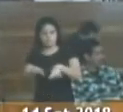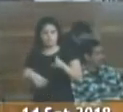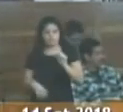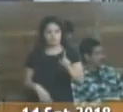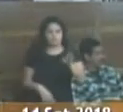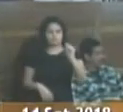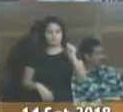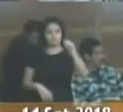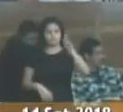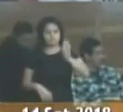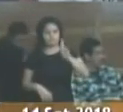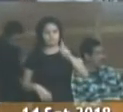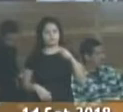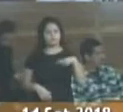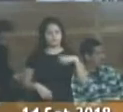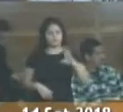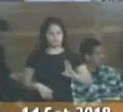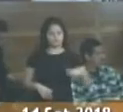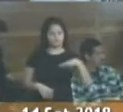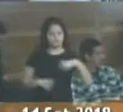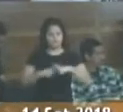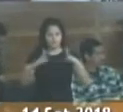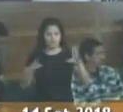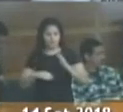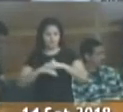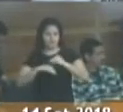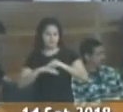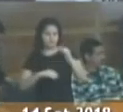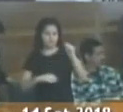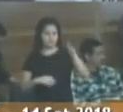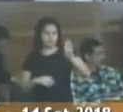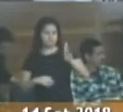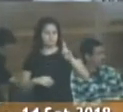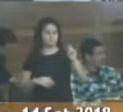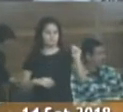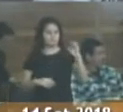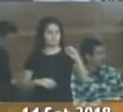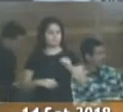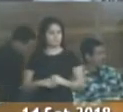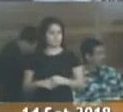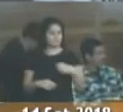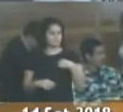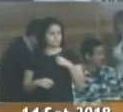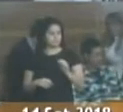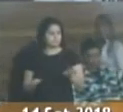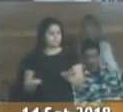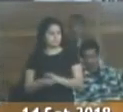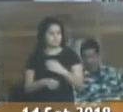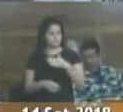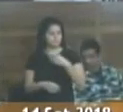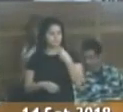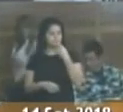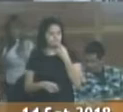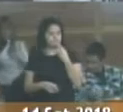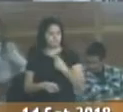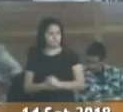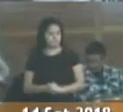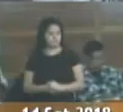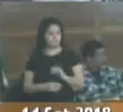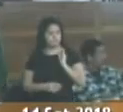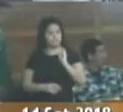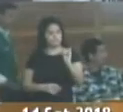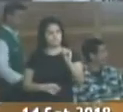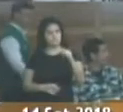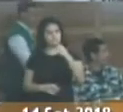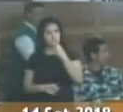maior carinho pelo Abraão. Agora, eu vou, para terminar minha fala, falar, deputado, o que eu digo sempre aqui. Se tiver bom